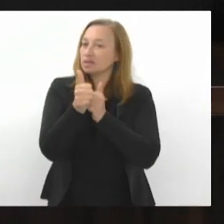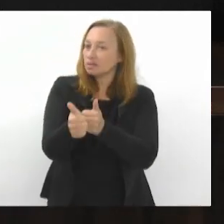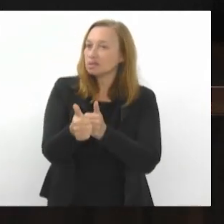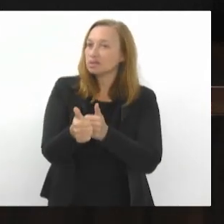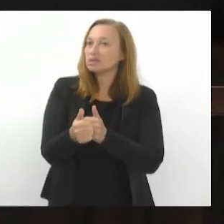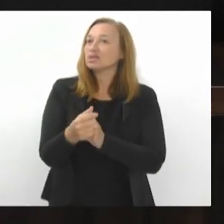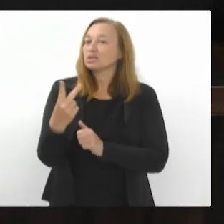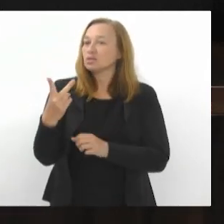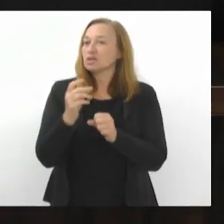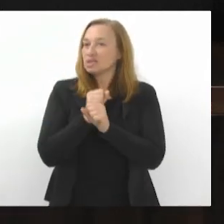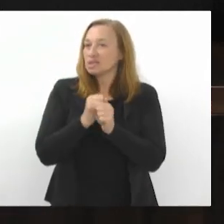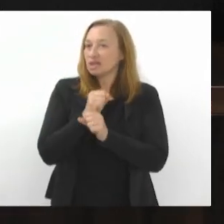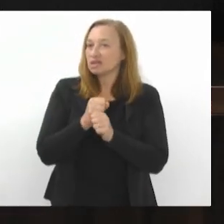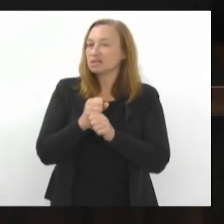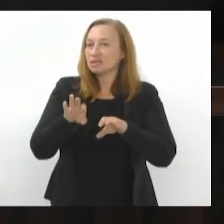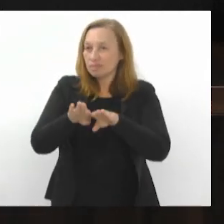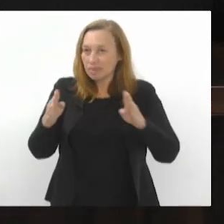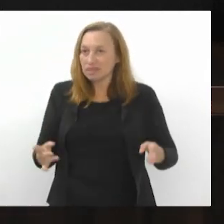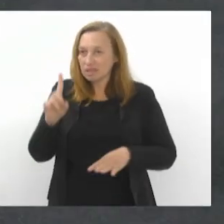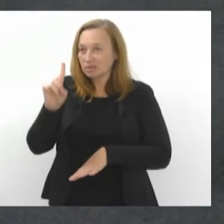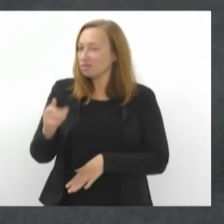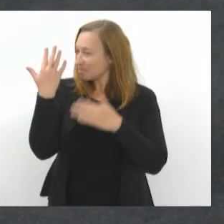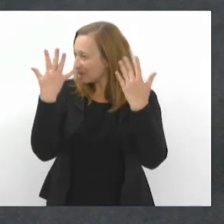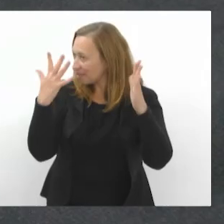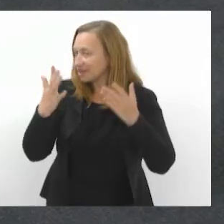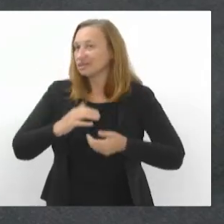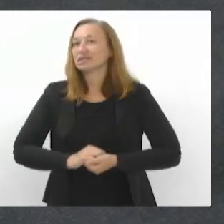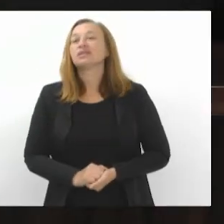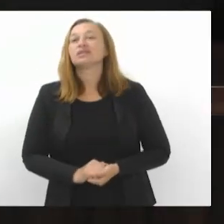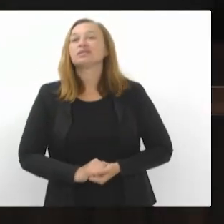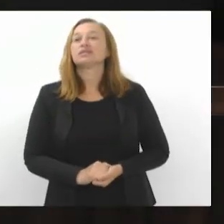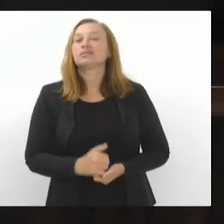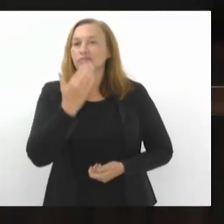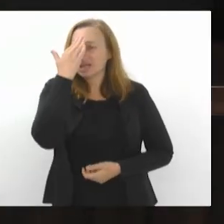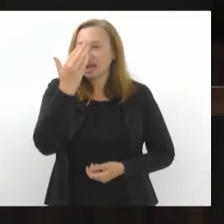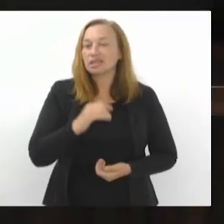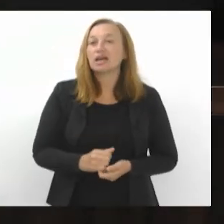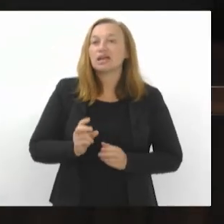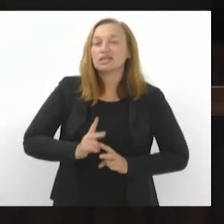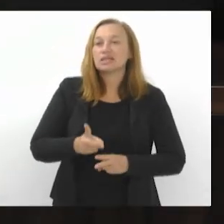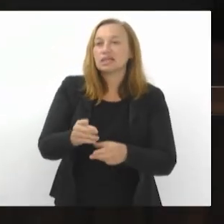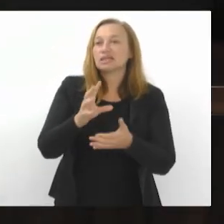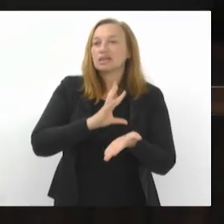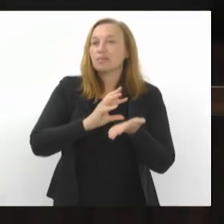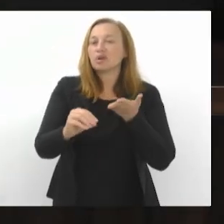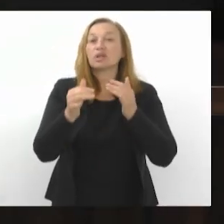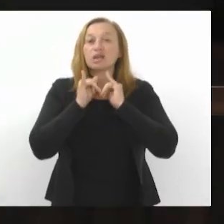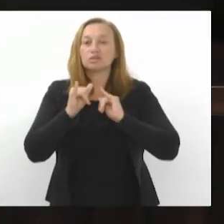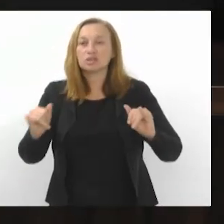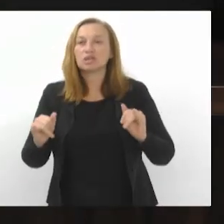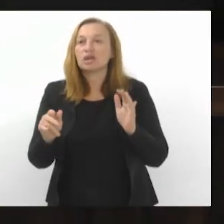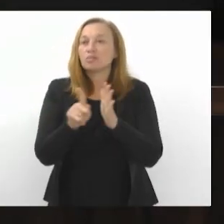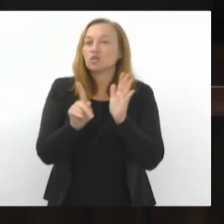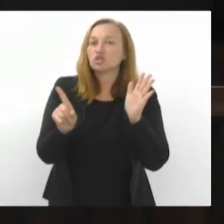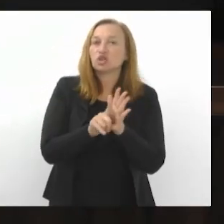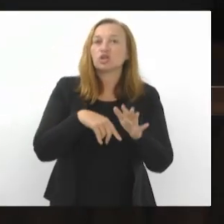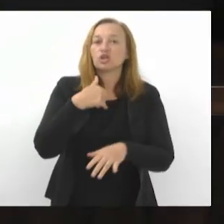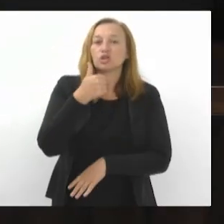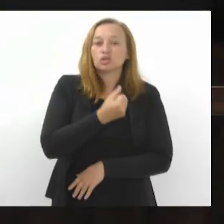nossos 2 anos aqui de mesa diretora. Parabéns. Obrigada. Seguindo a nossa pauta, anuncio o projeto de lei